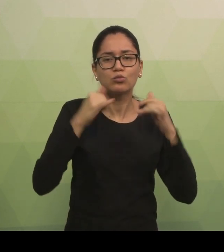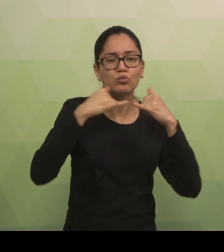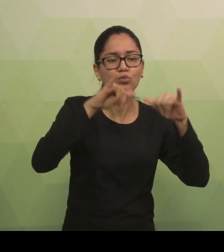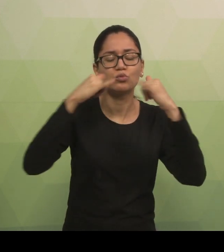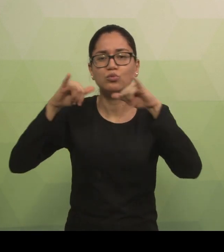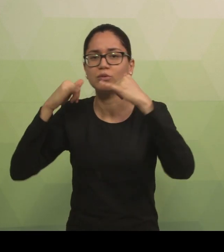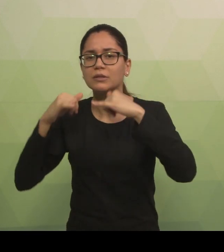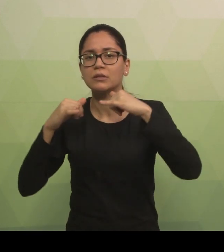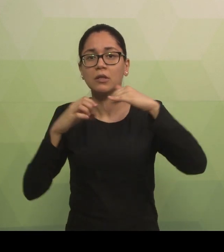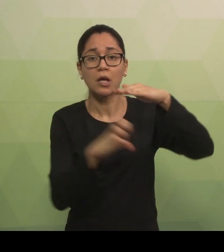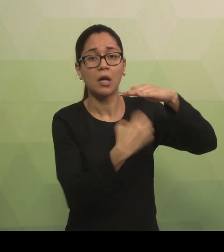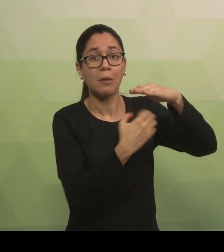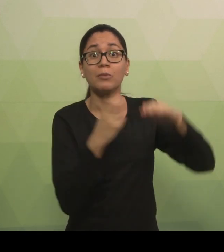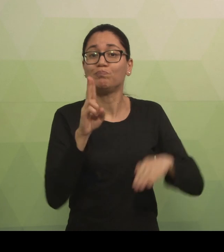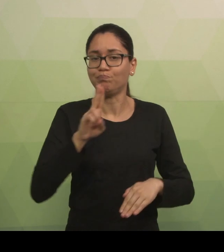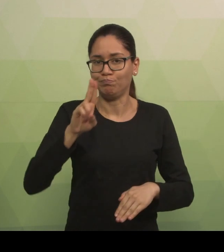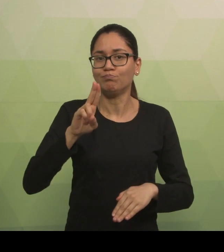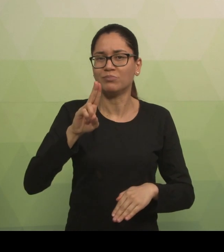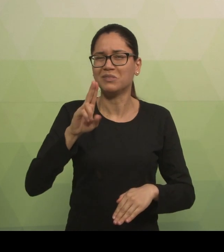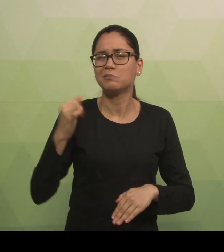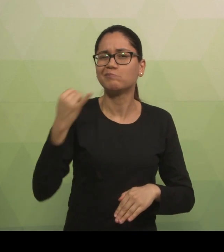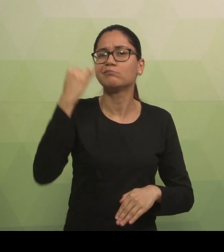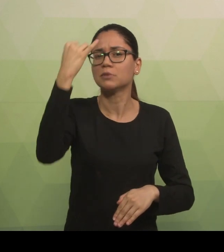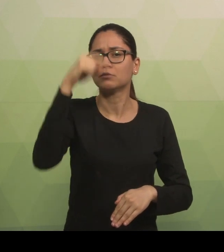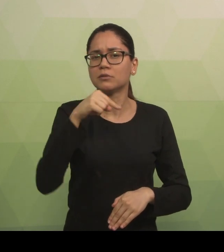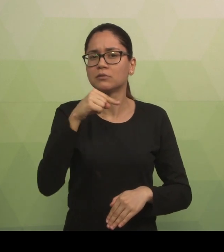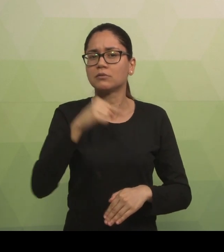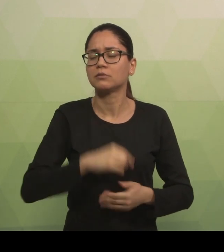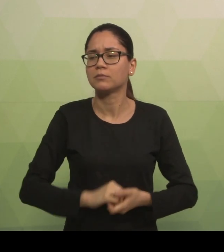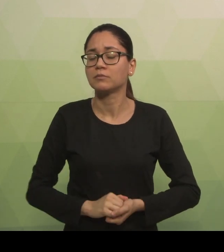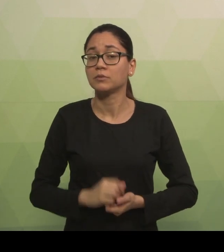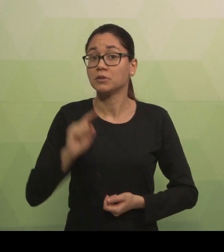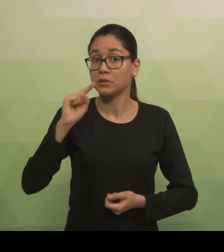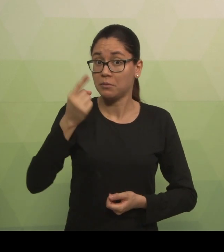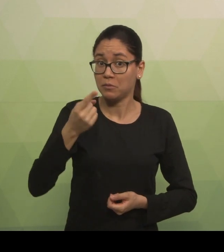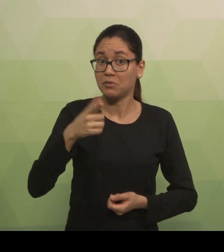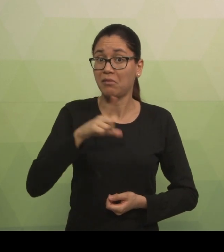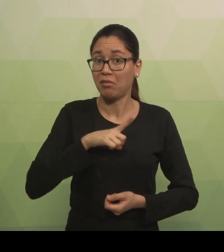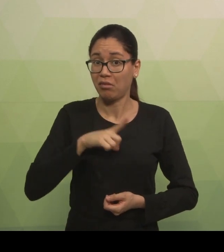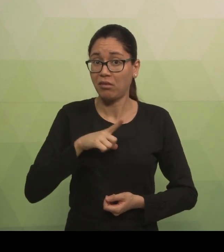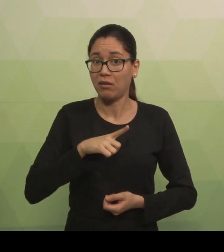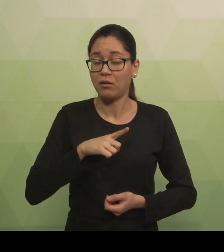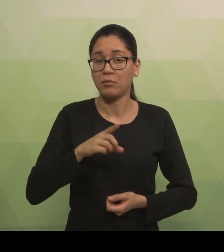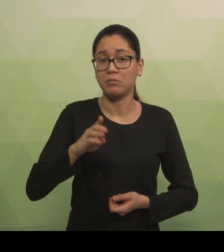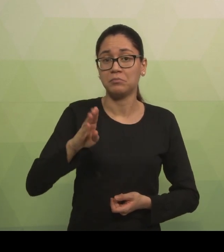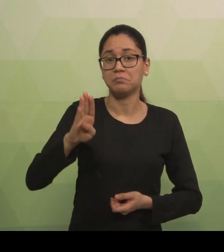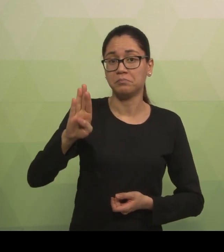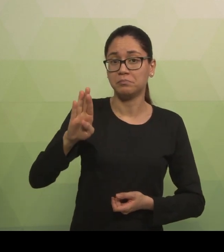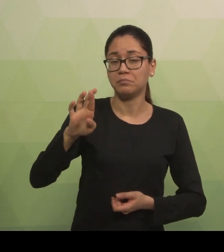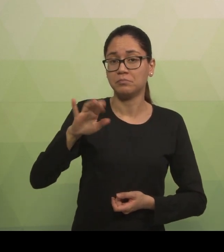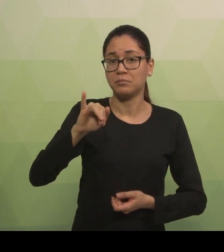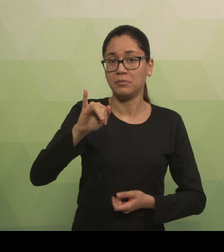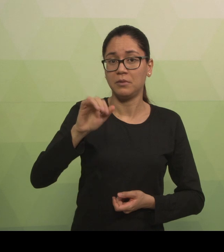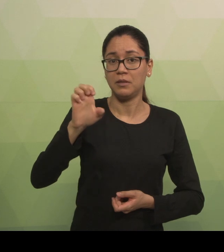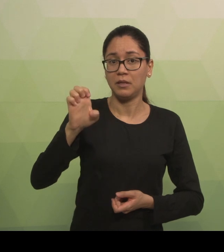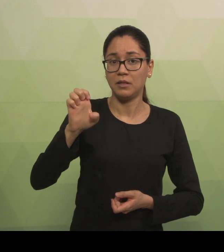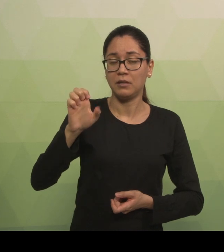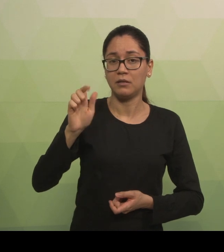ou cliente? Qual o conteúdo do site? Os tópicos. Outras questões que podem